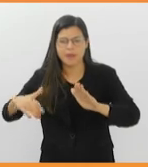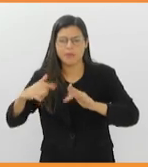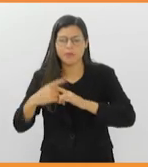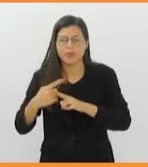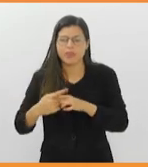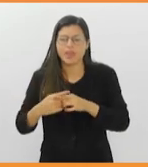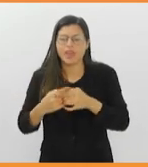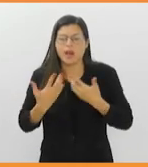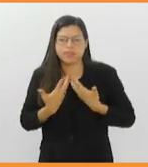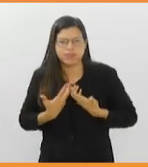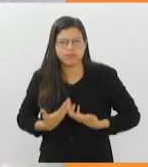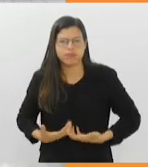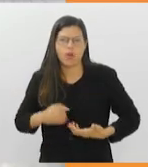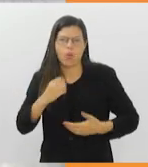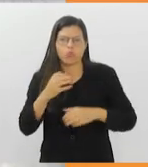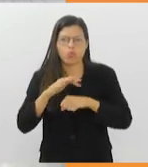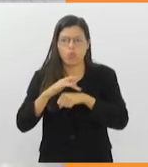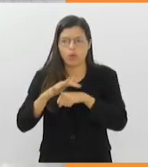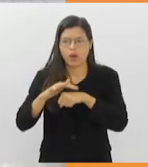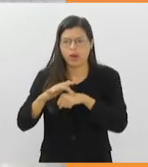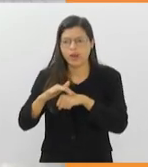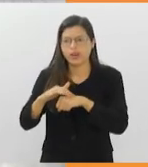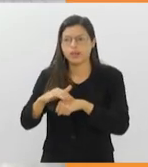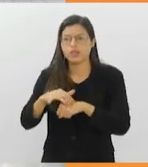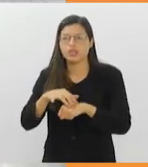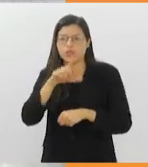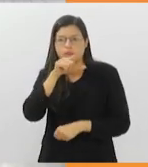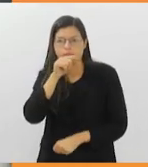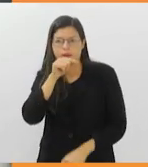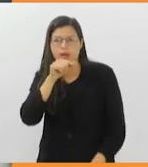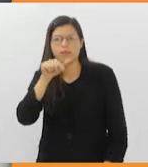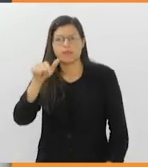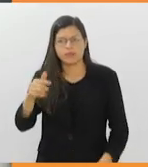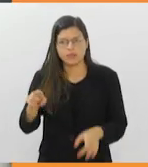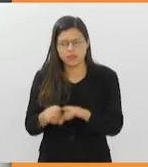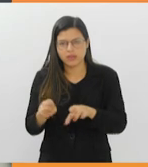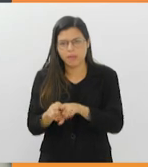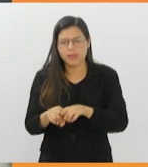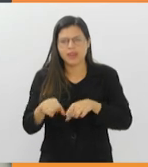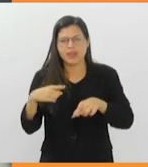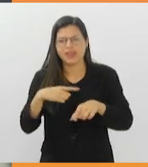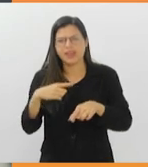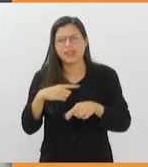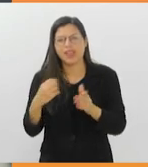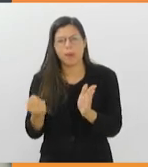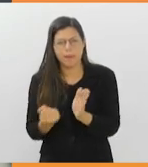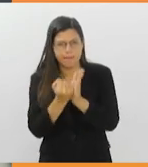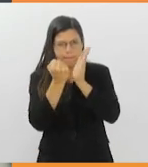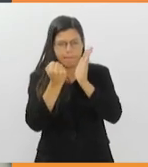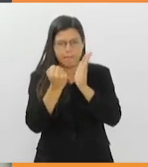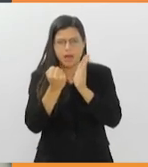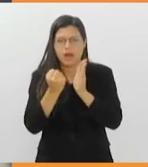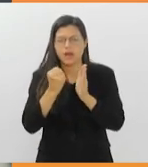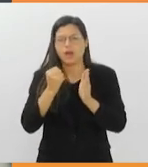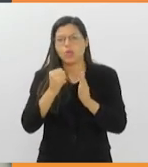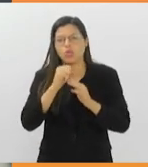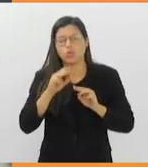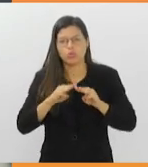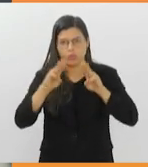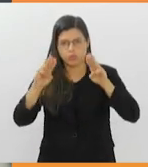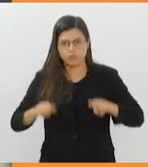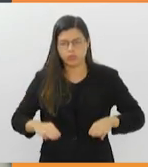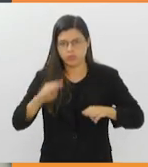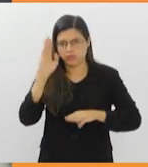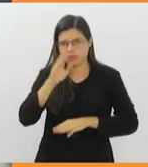ou por estarem doentes. Uma ave da espécie pardela preta, com uma anilha metálica de identificação do Museu Nacional de História